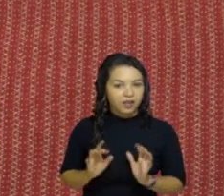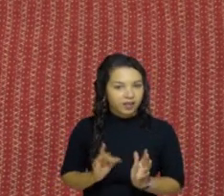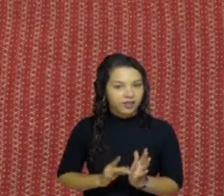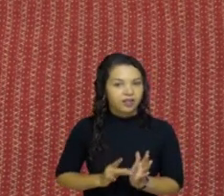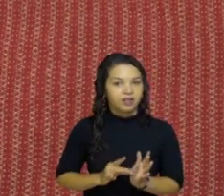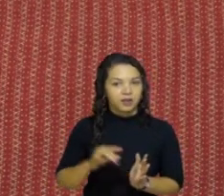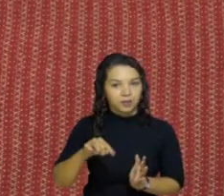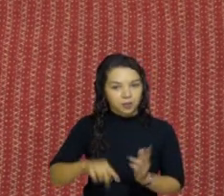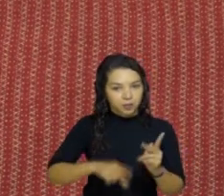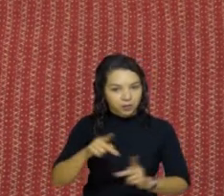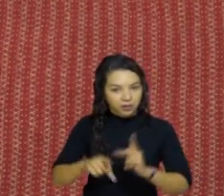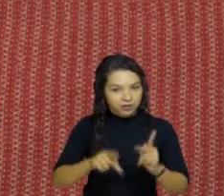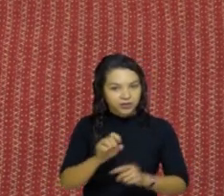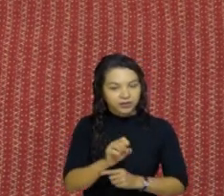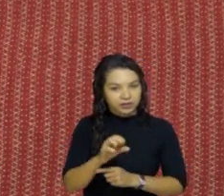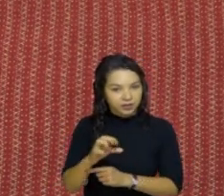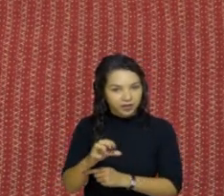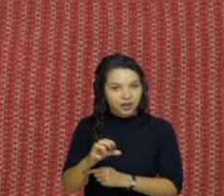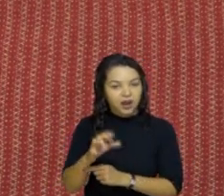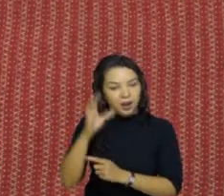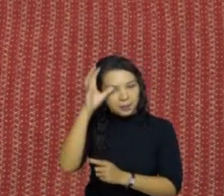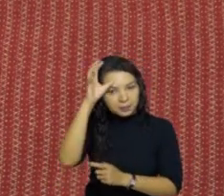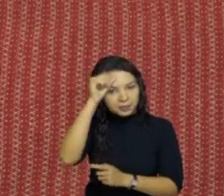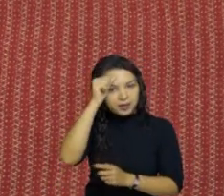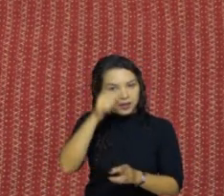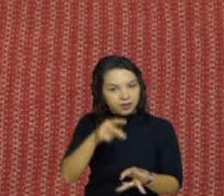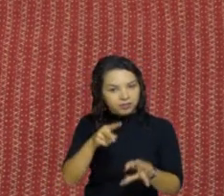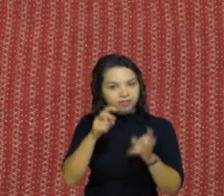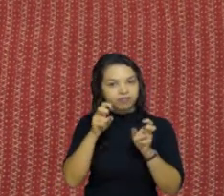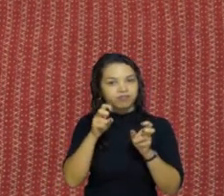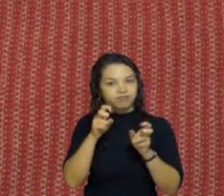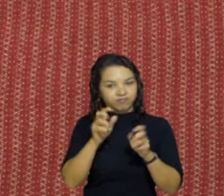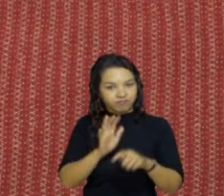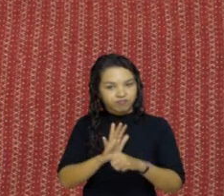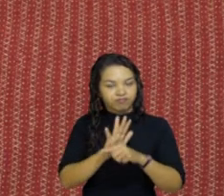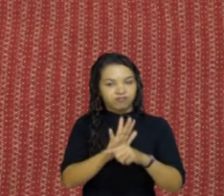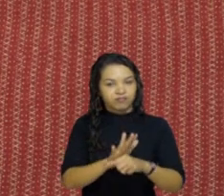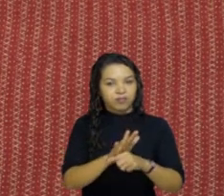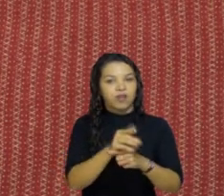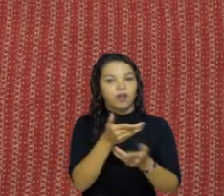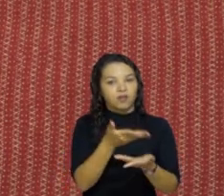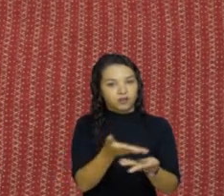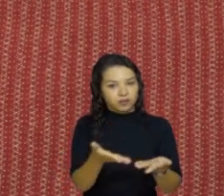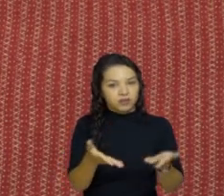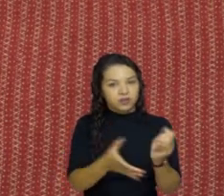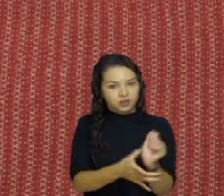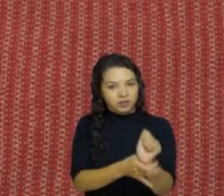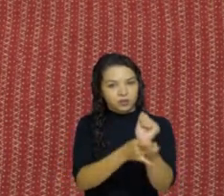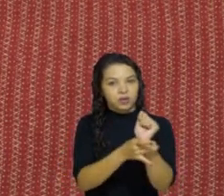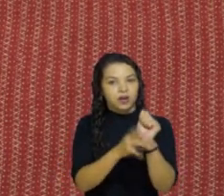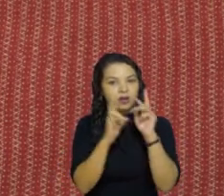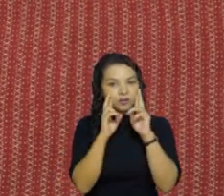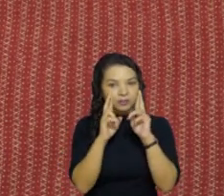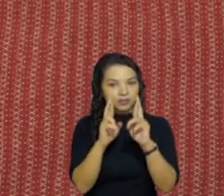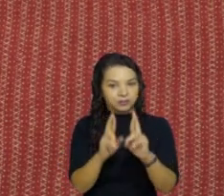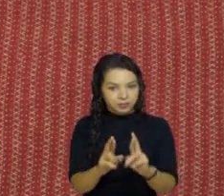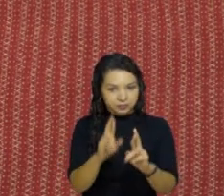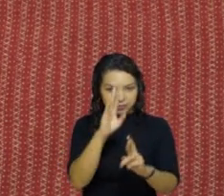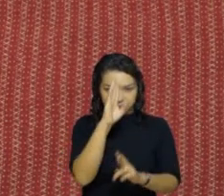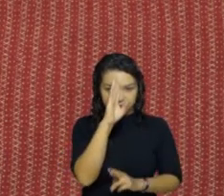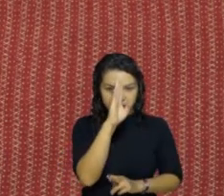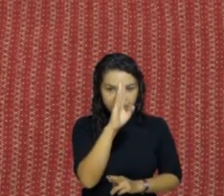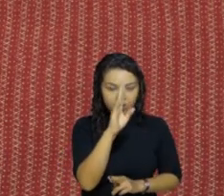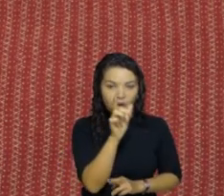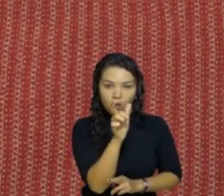aprende a reconhecer e contribuir com sua própria segurança, respeitando, acima de tudo, é outra